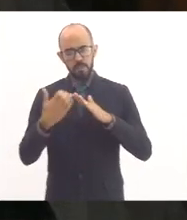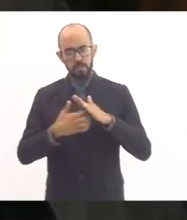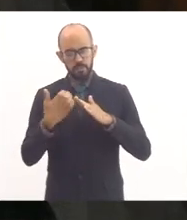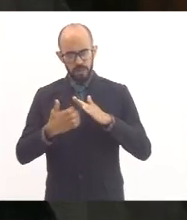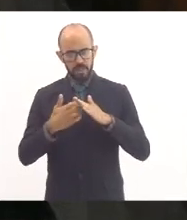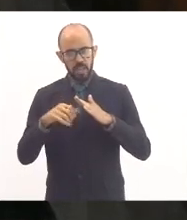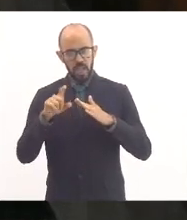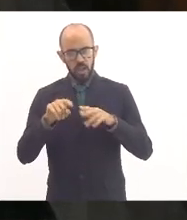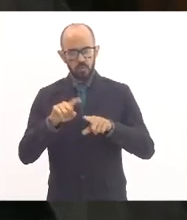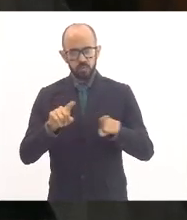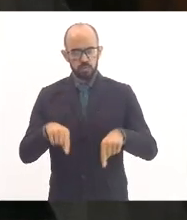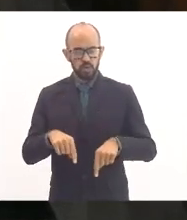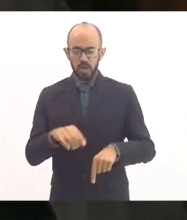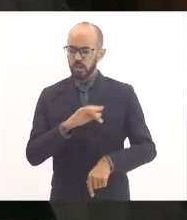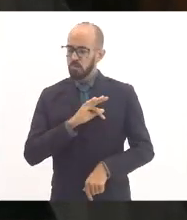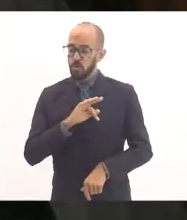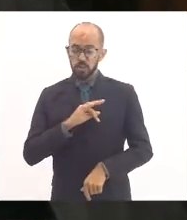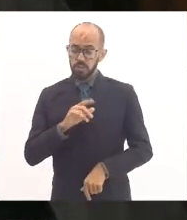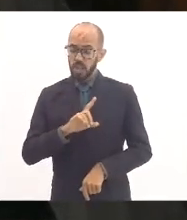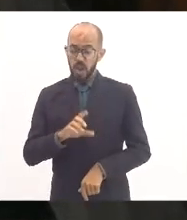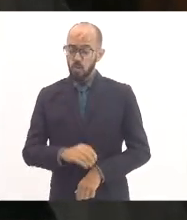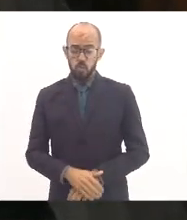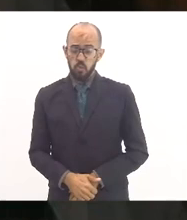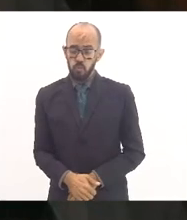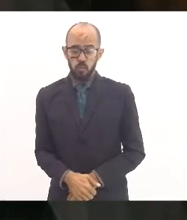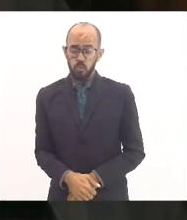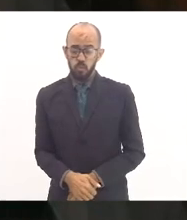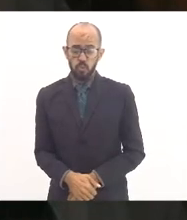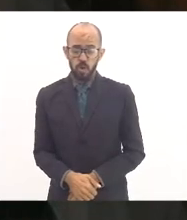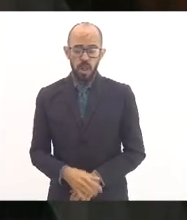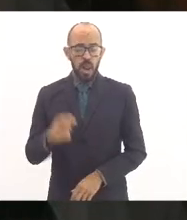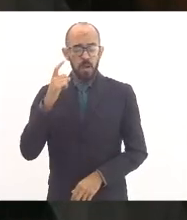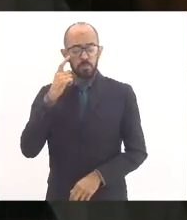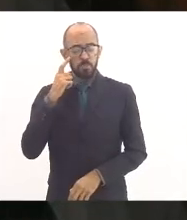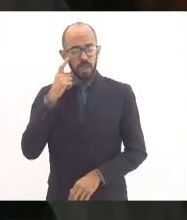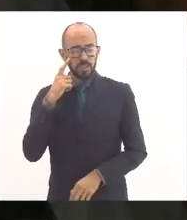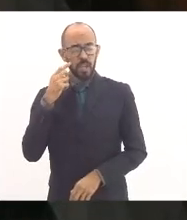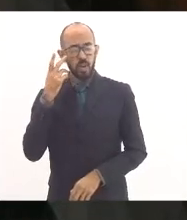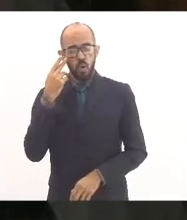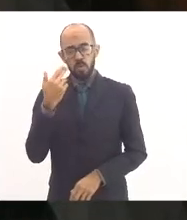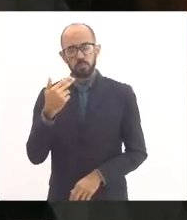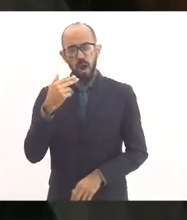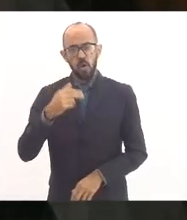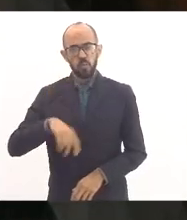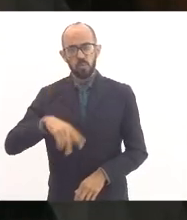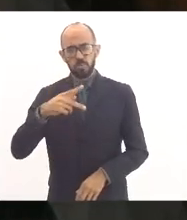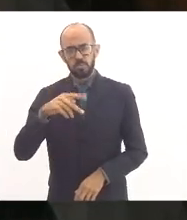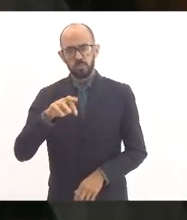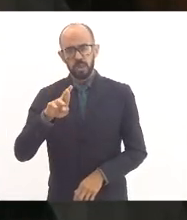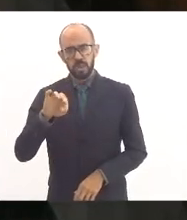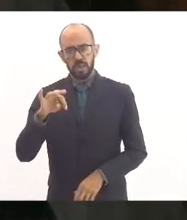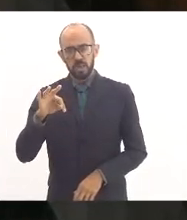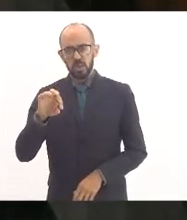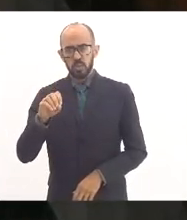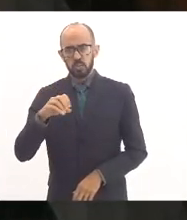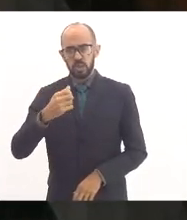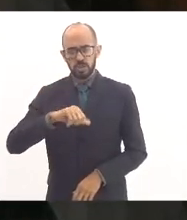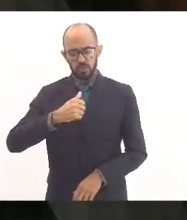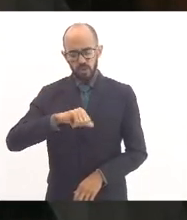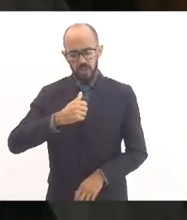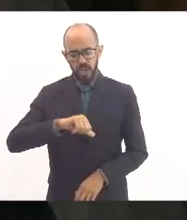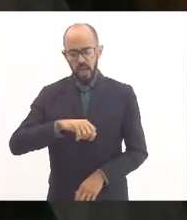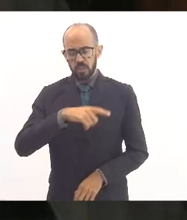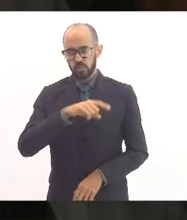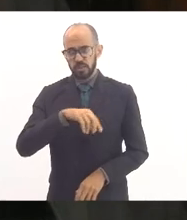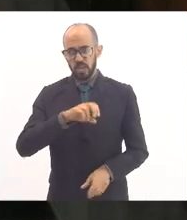seus funcionários a polícia civil não então ela acha razoável que um período seja baleado e conduzido